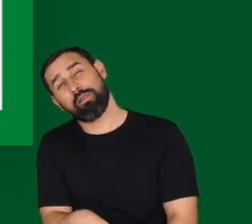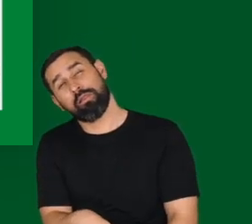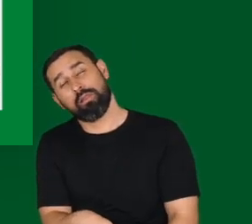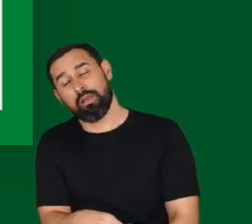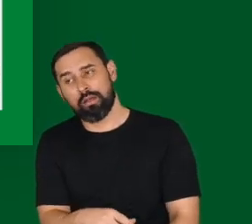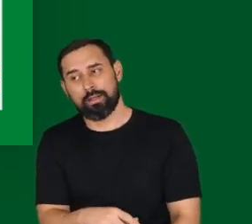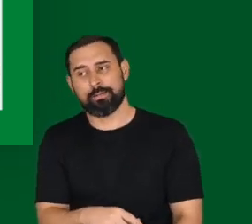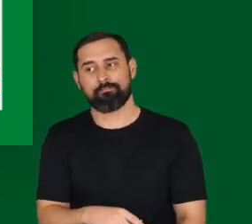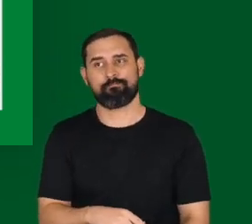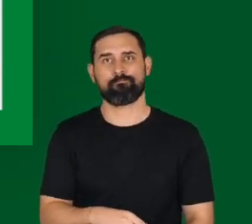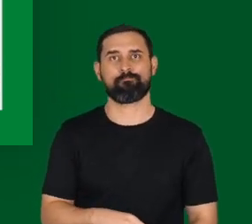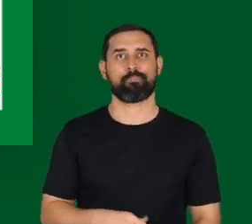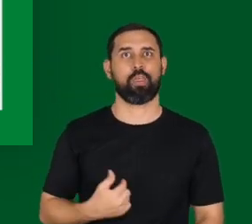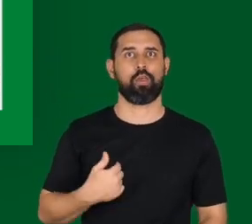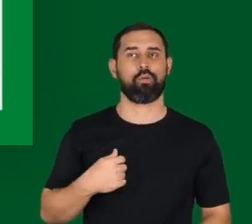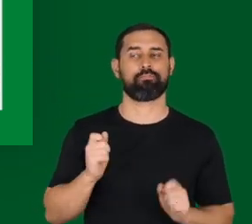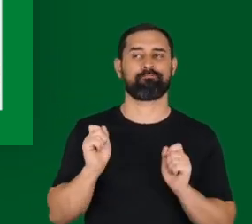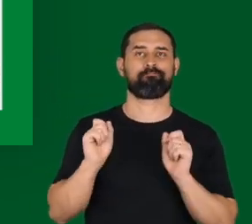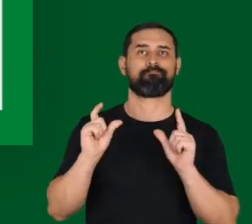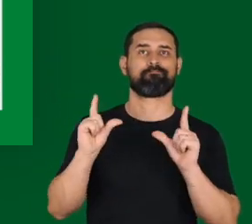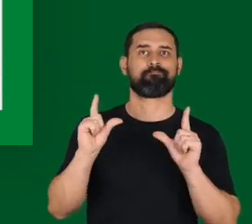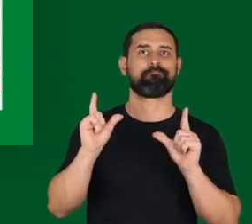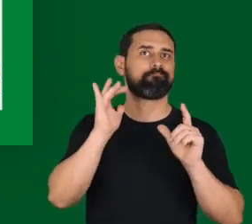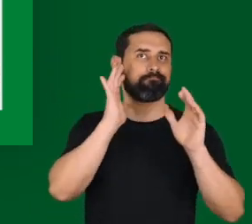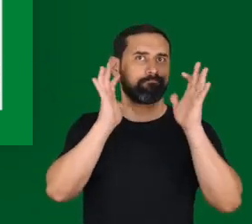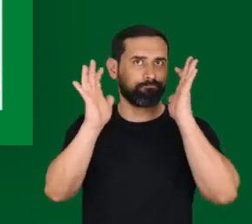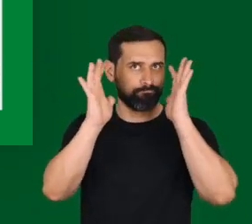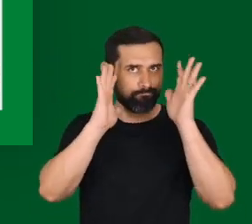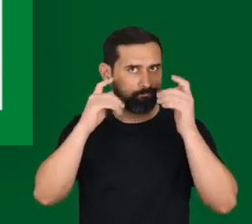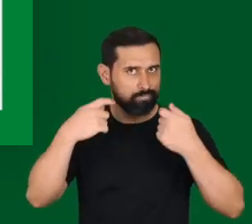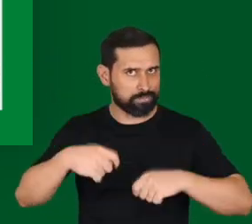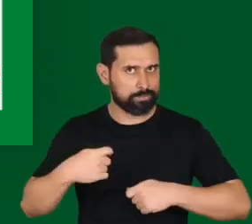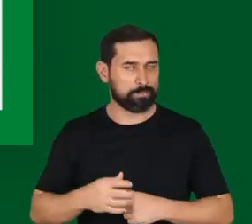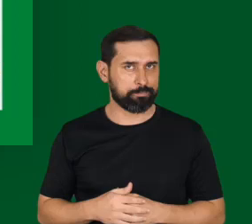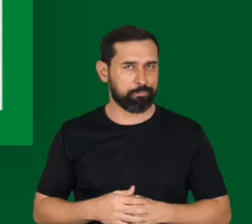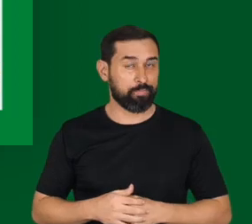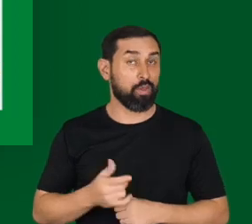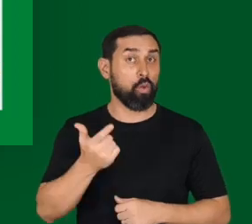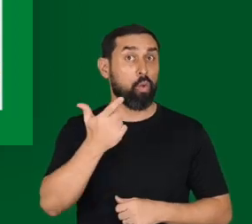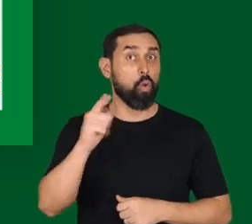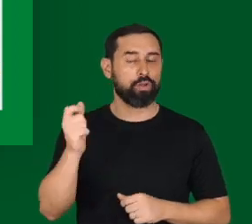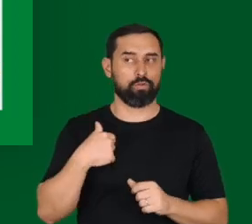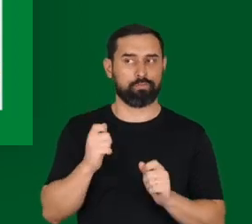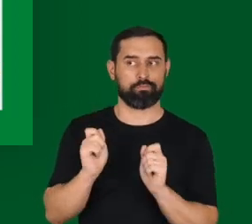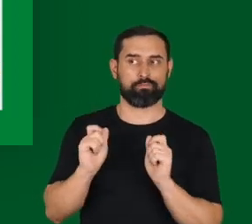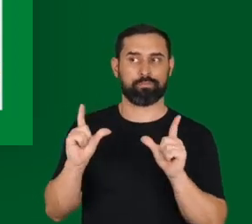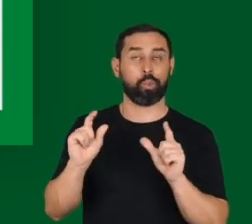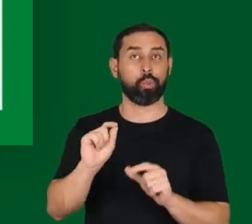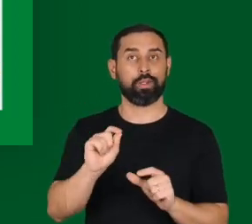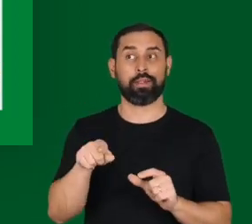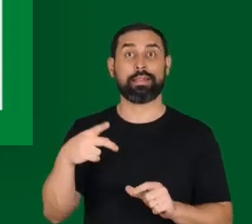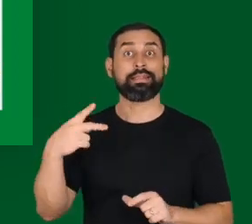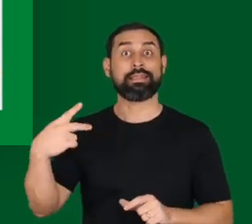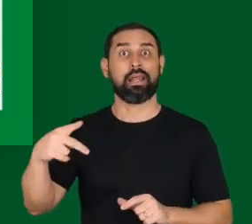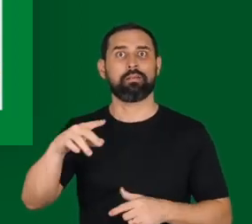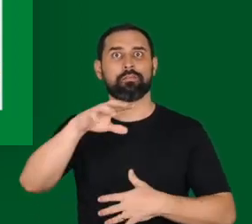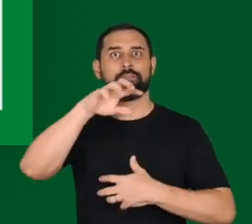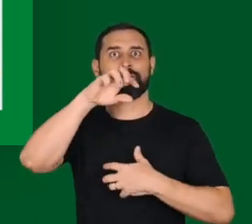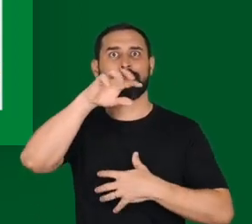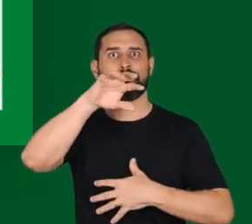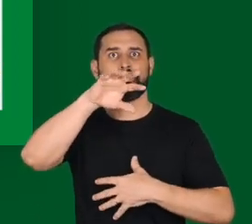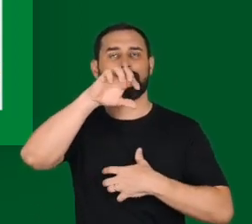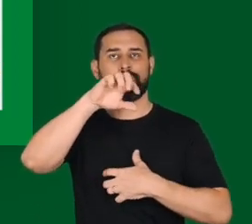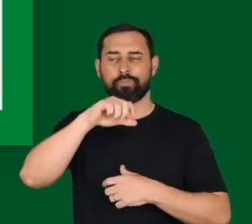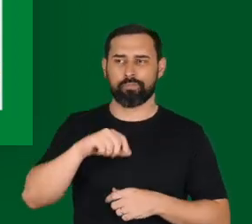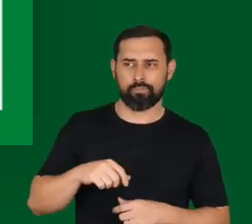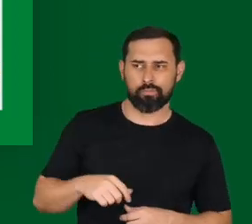fechado, largadinha, prostradia, são sinais de alerta que a gente tem que pensar. Outra sinal de alerta é a questão da